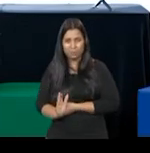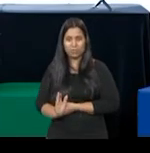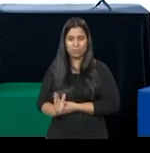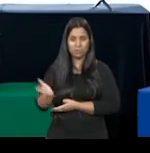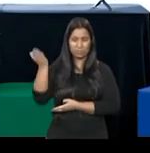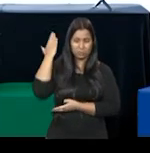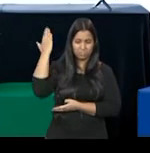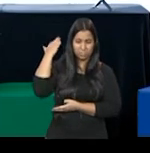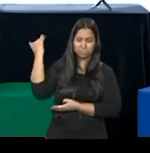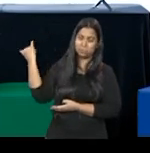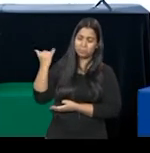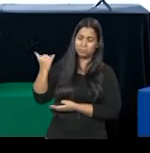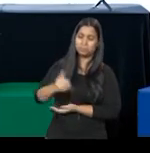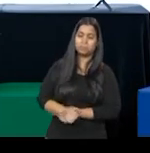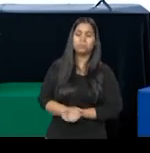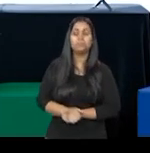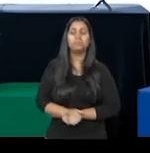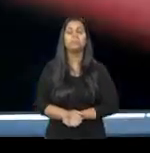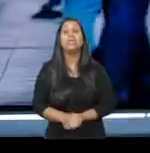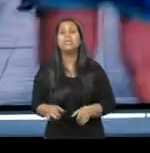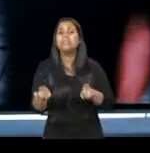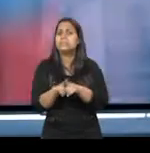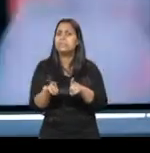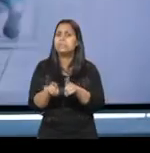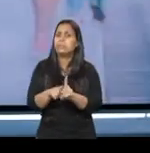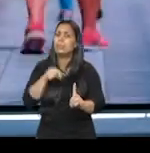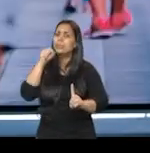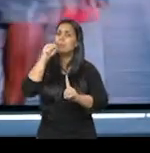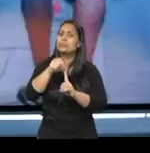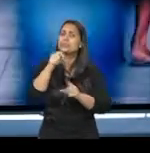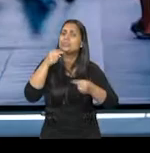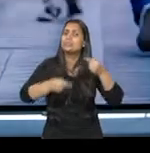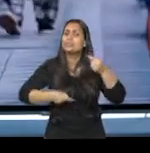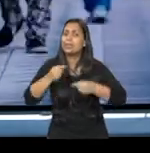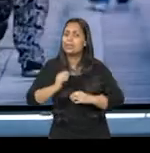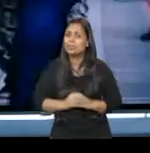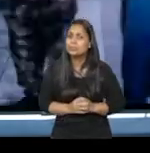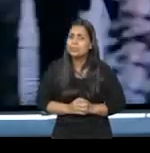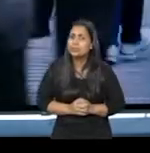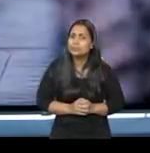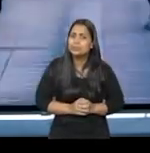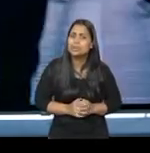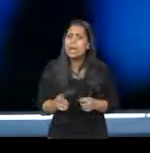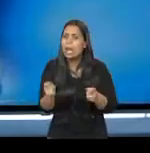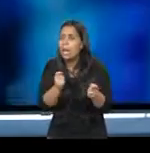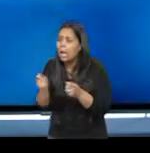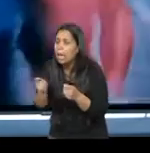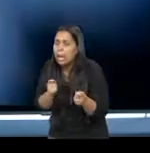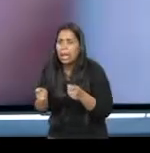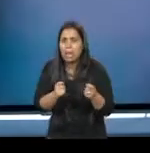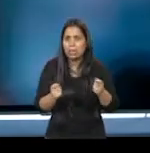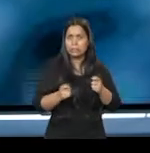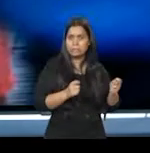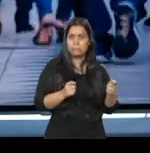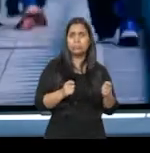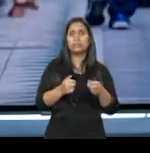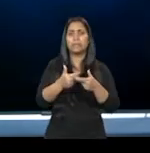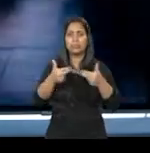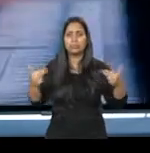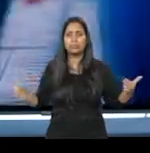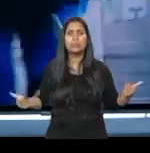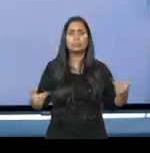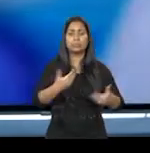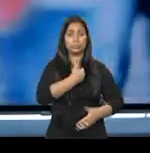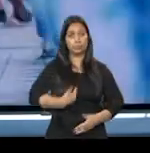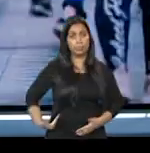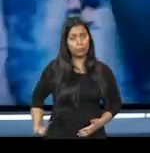falamos na aula passada. E também é objetivo da política administrar as coisas públicas,